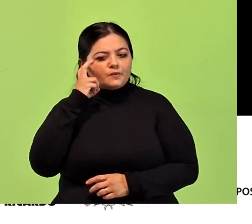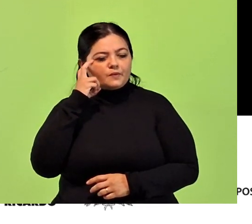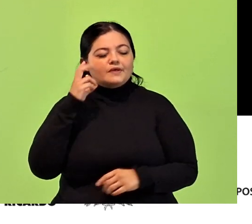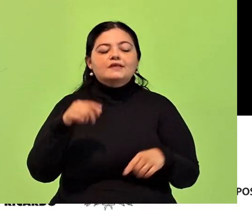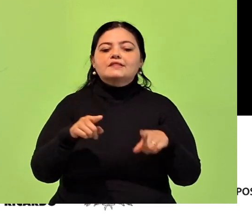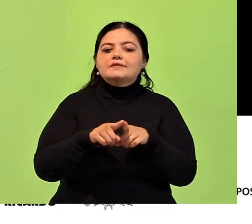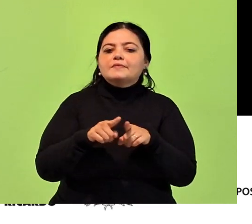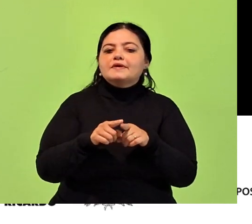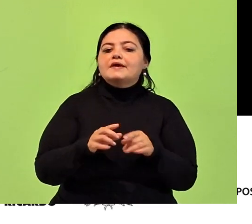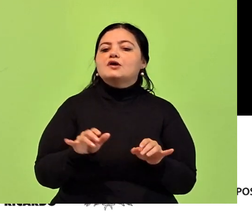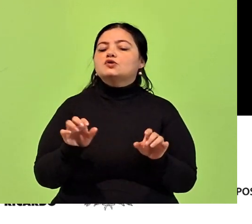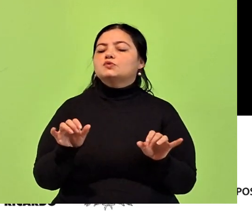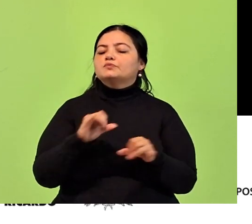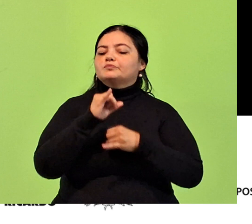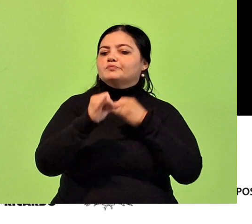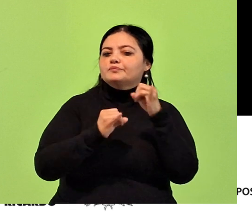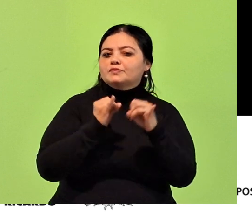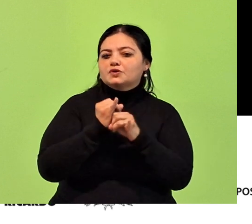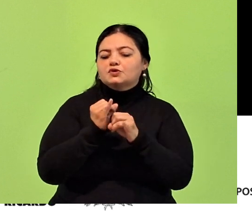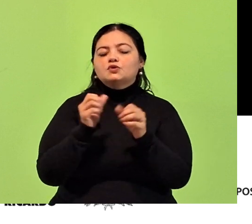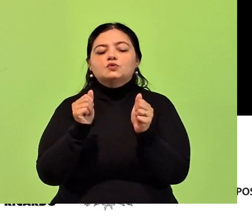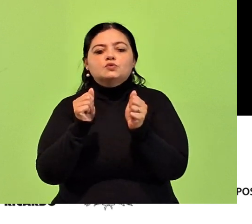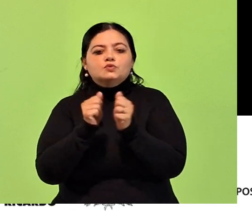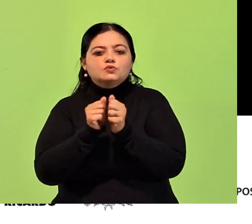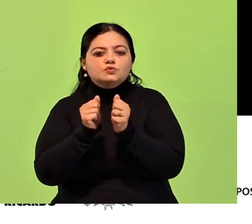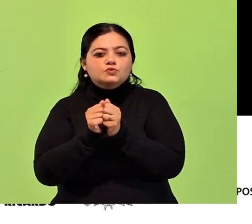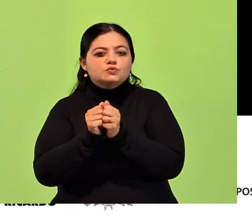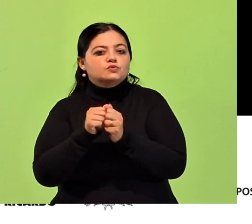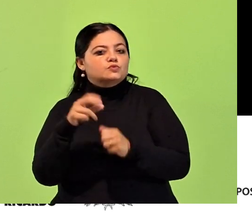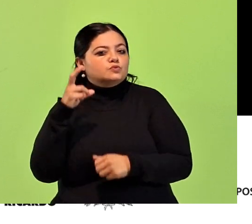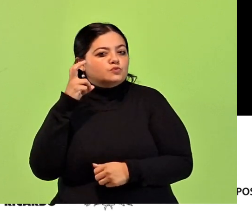da imersão digital Cultos Marginais, projeto número